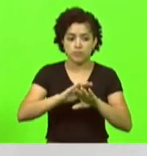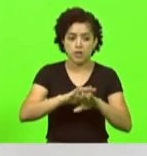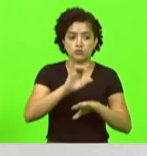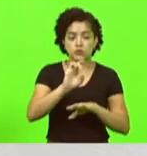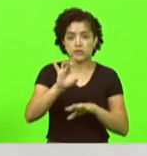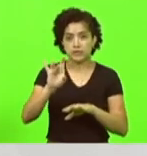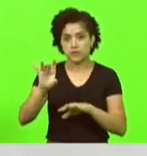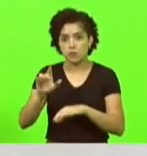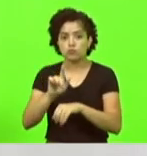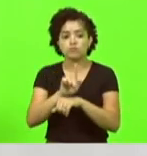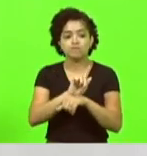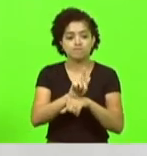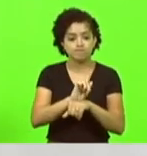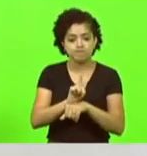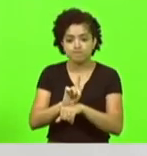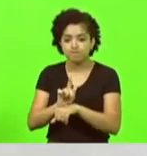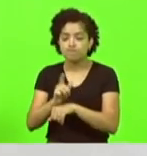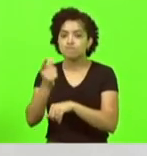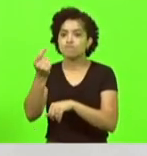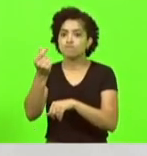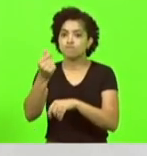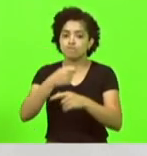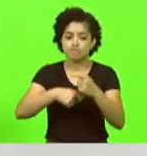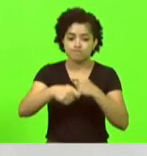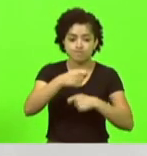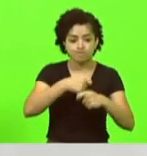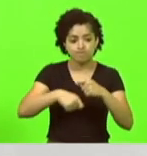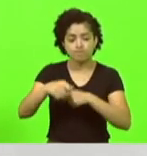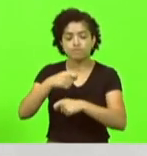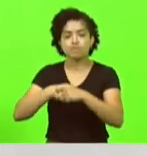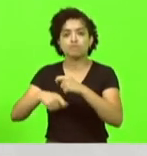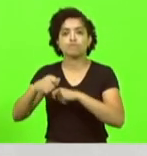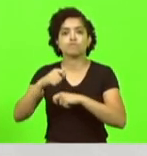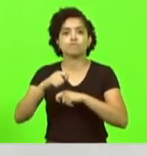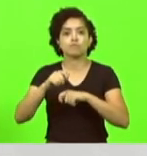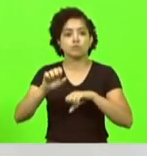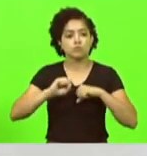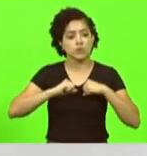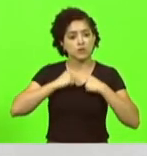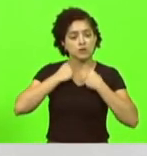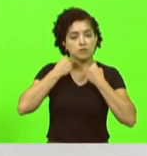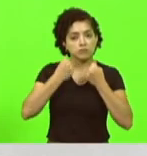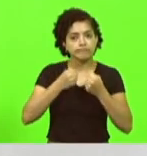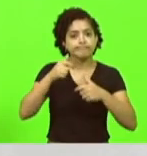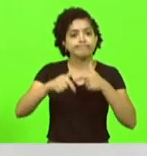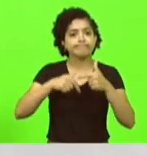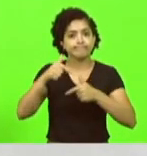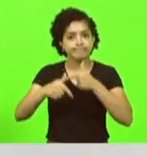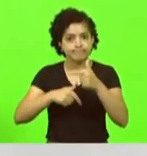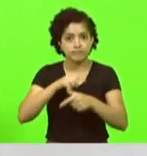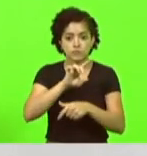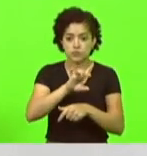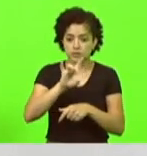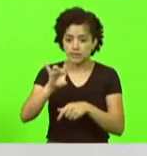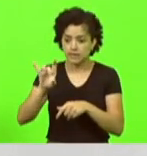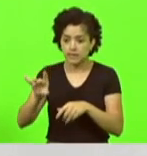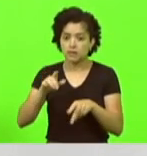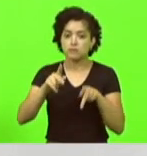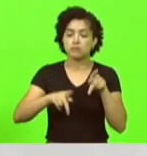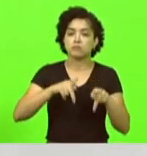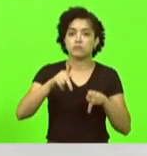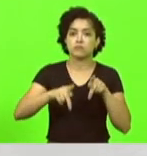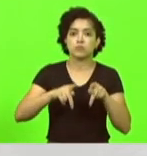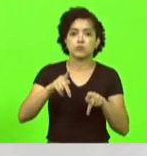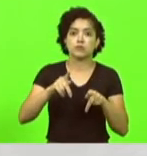de gestão de gerir o recurso que a fruto do suor e do trabalho de cada cidadão de Santa Catarina que religiosamente